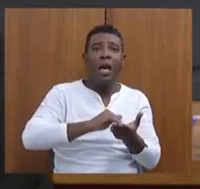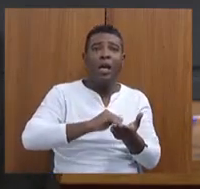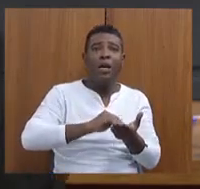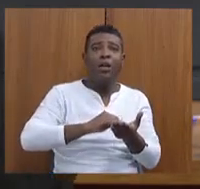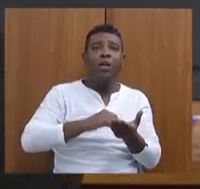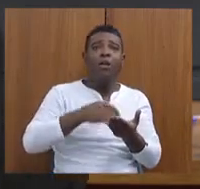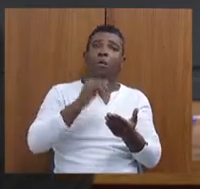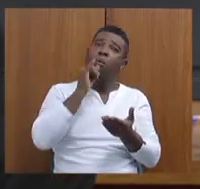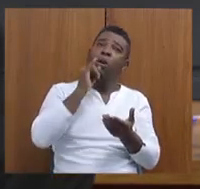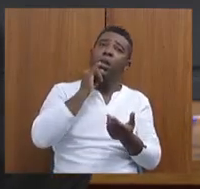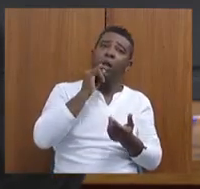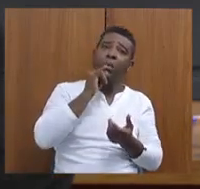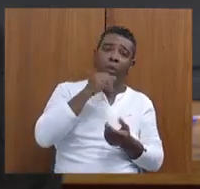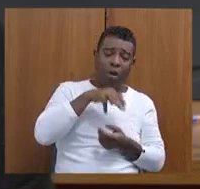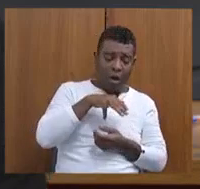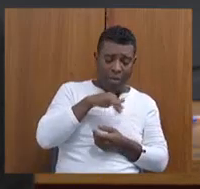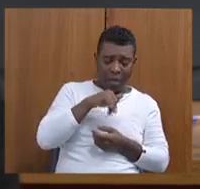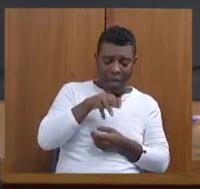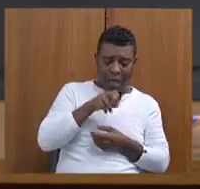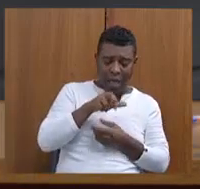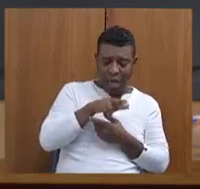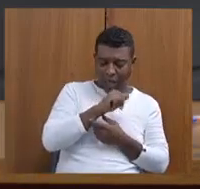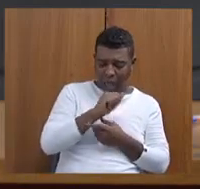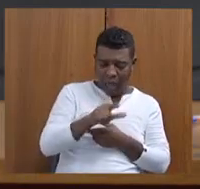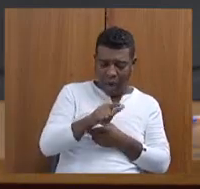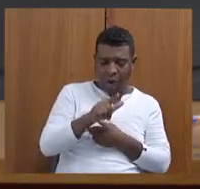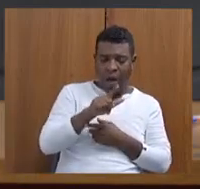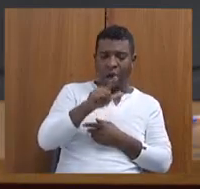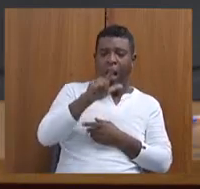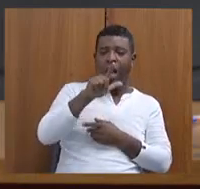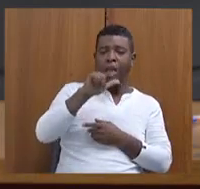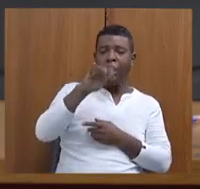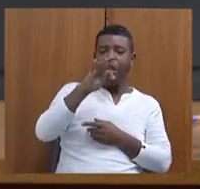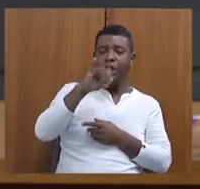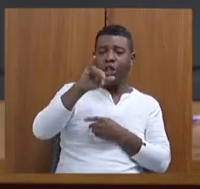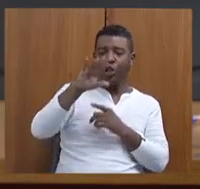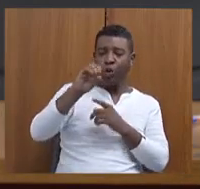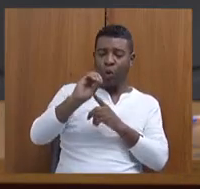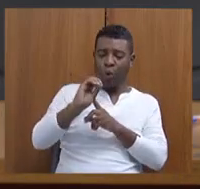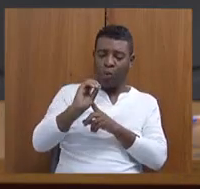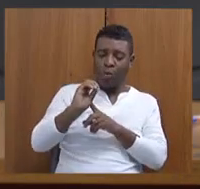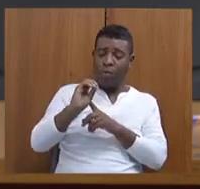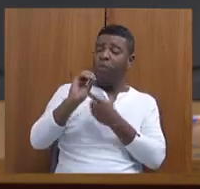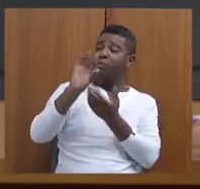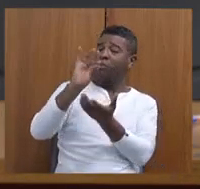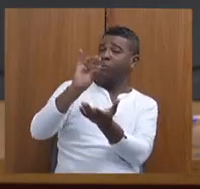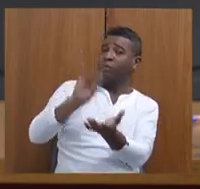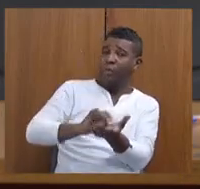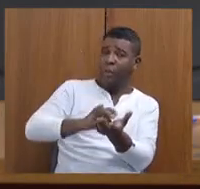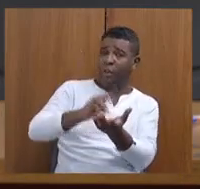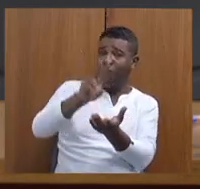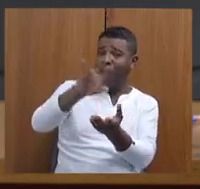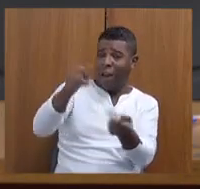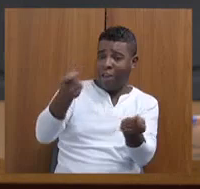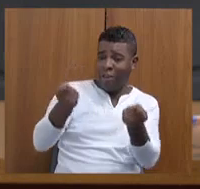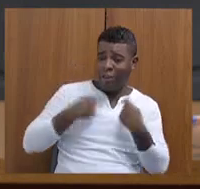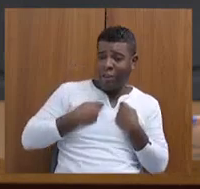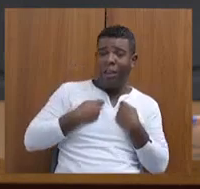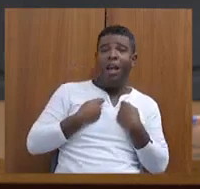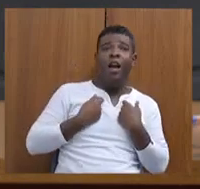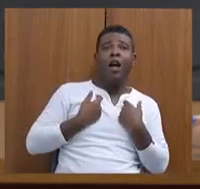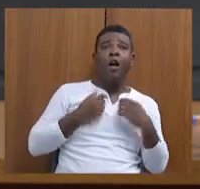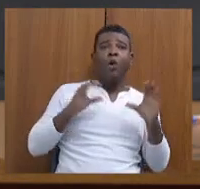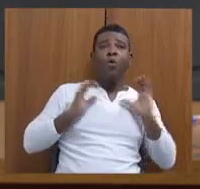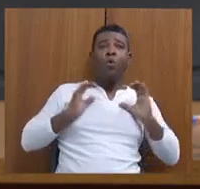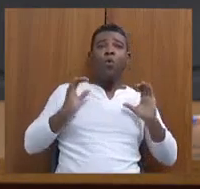mineral tão importante como aquele daquela região debaixo da terra ele de fato não vai trazer nenhuma riqueza nenhuma